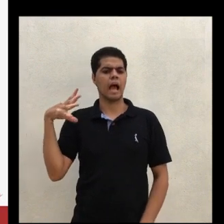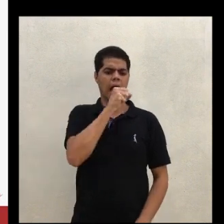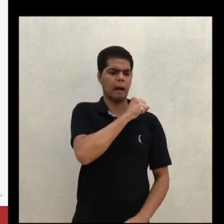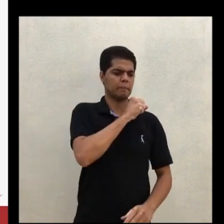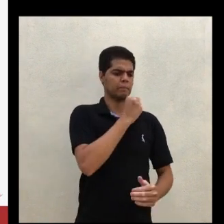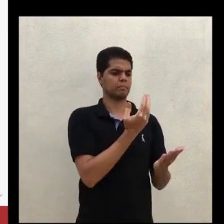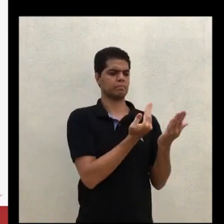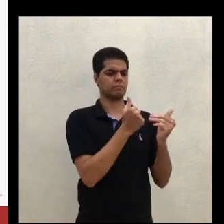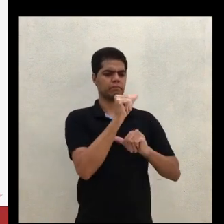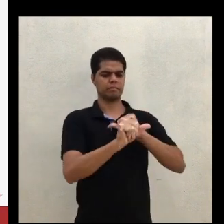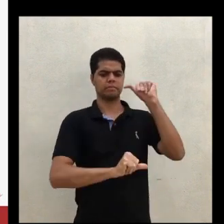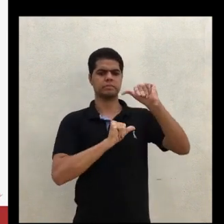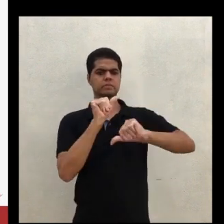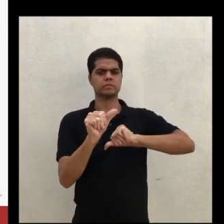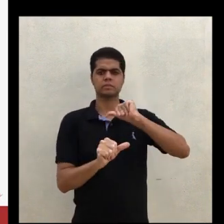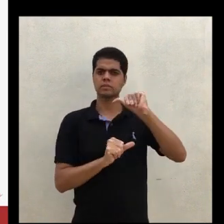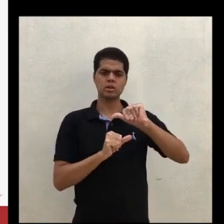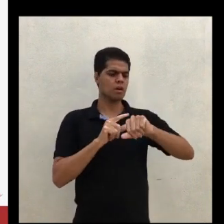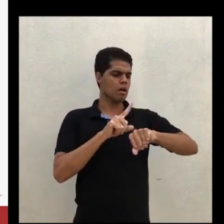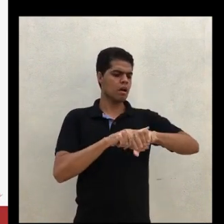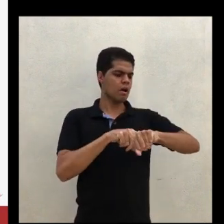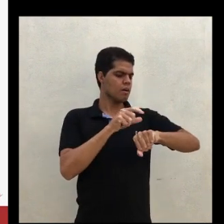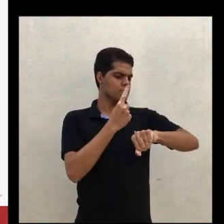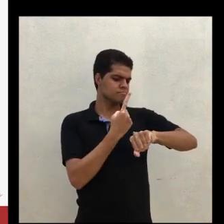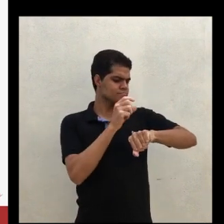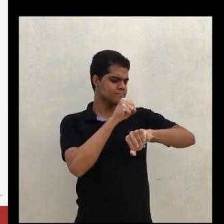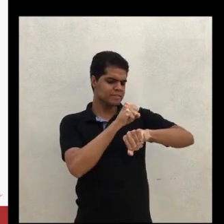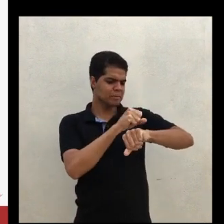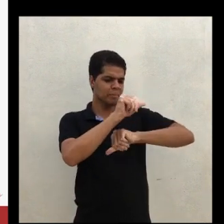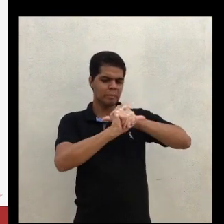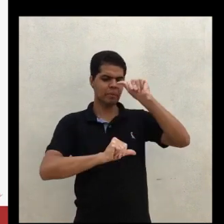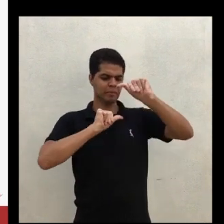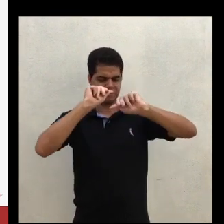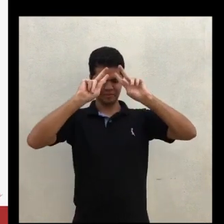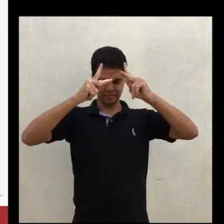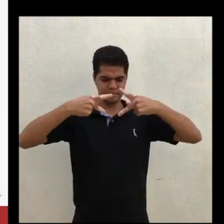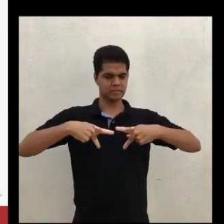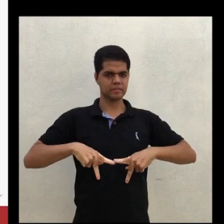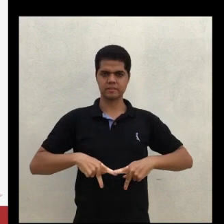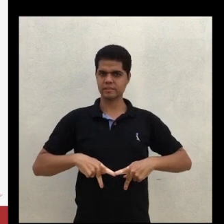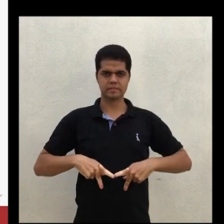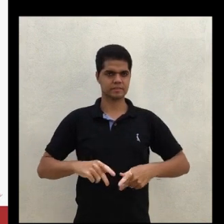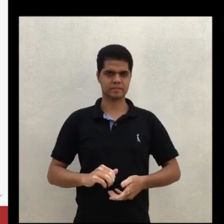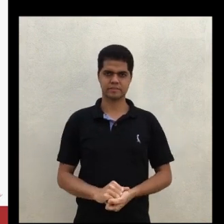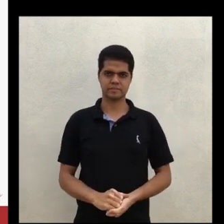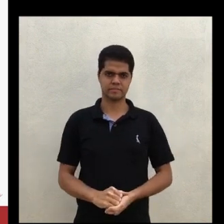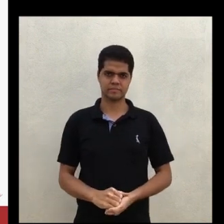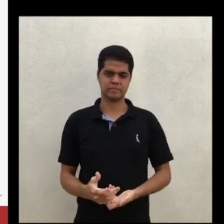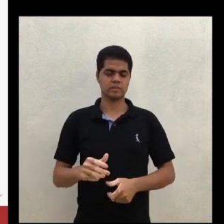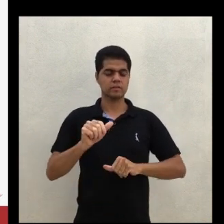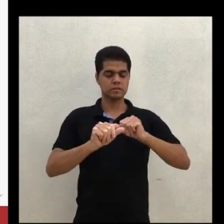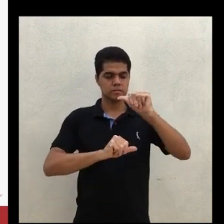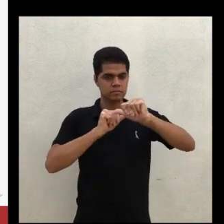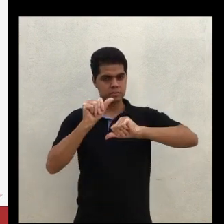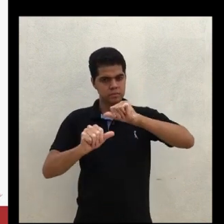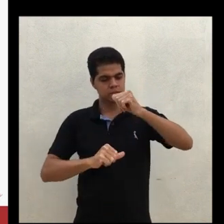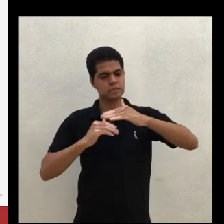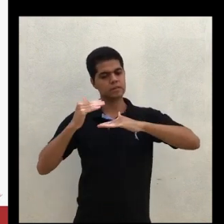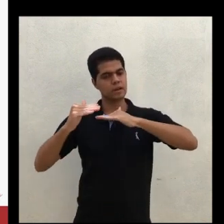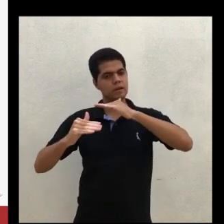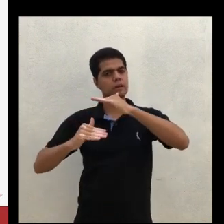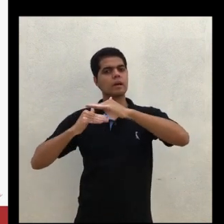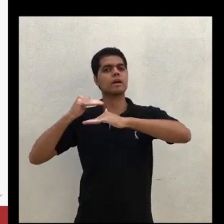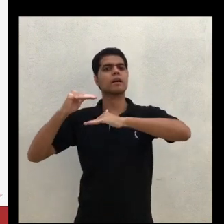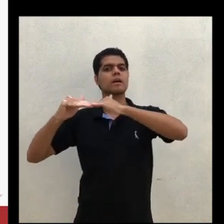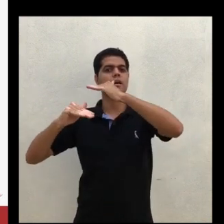dessa pessoa. Tá? Essas mudanças são graduais. Então aqui eu começo a falar da representação